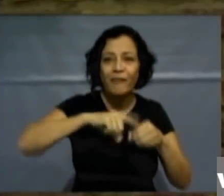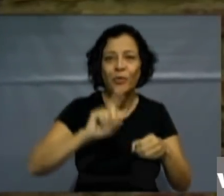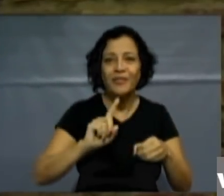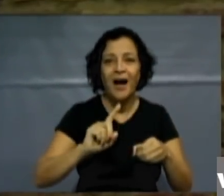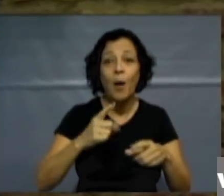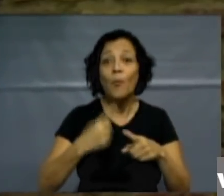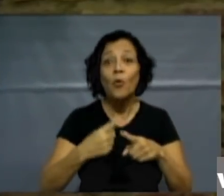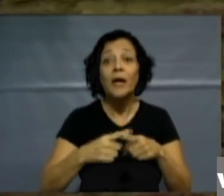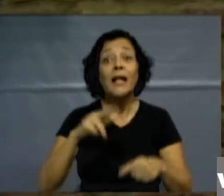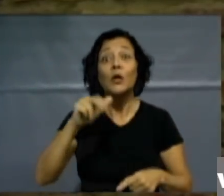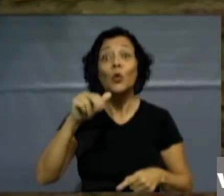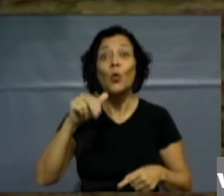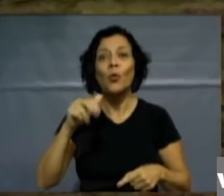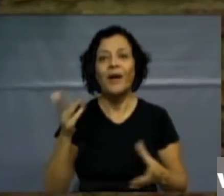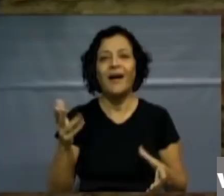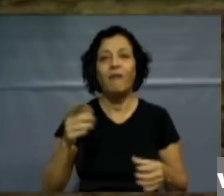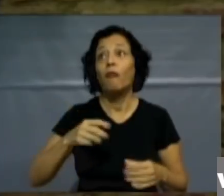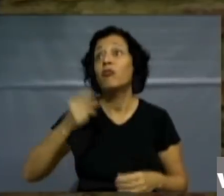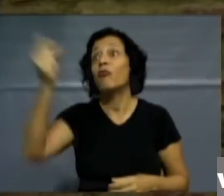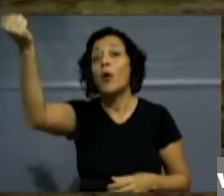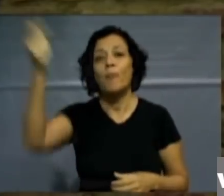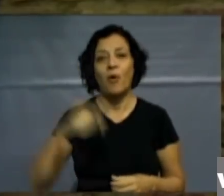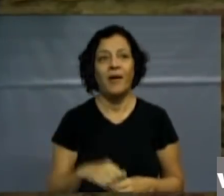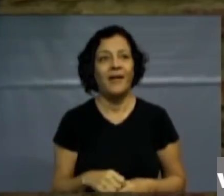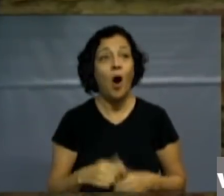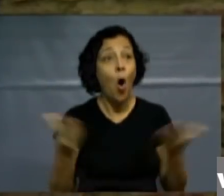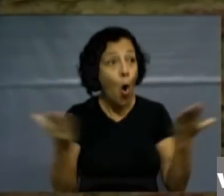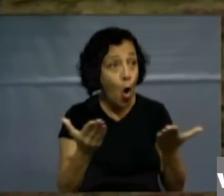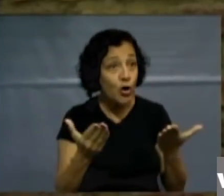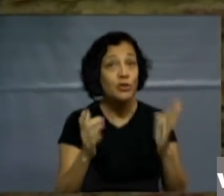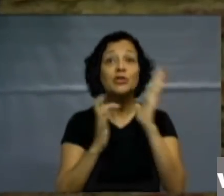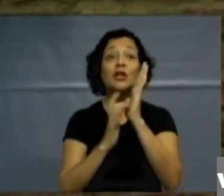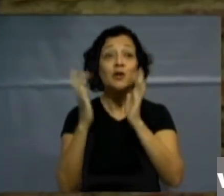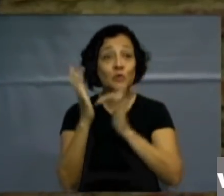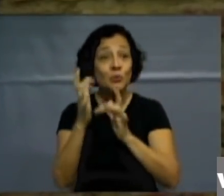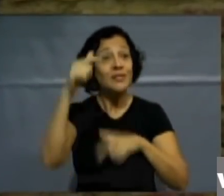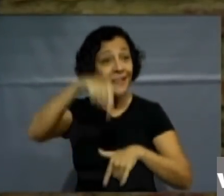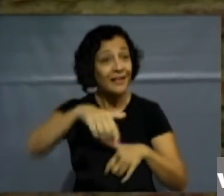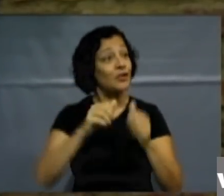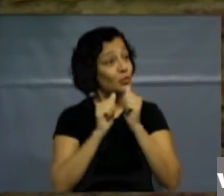essa noite, através dos seus grandes tarefeiros.